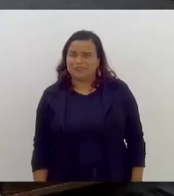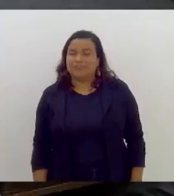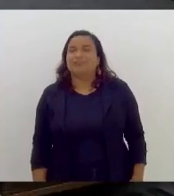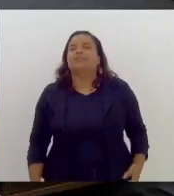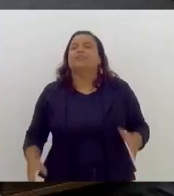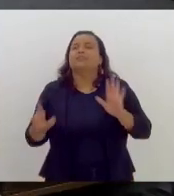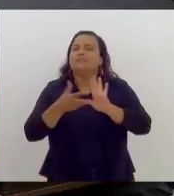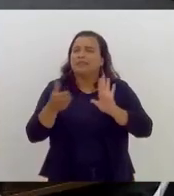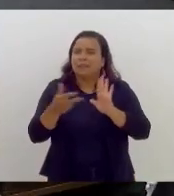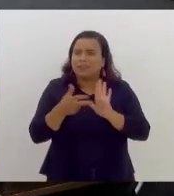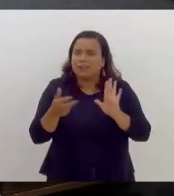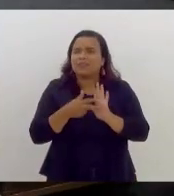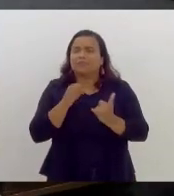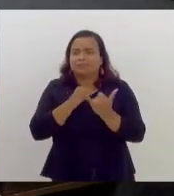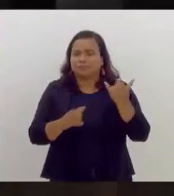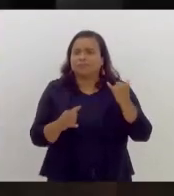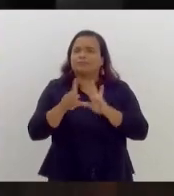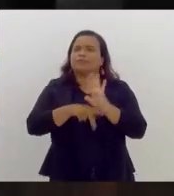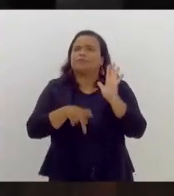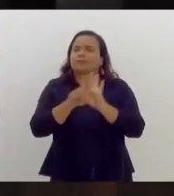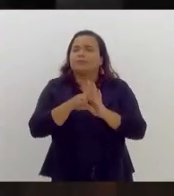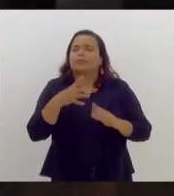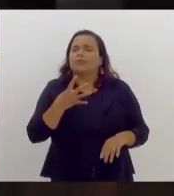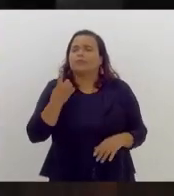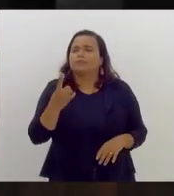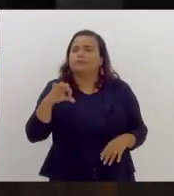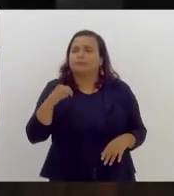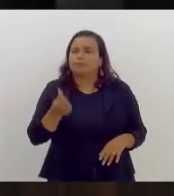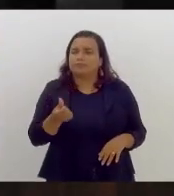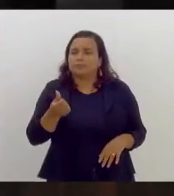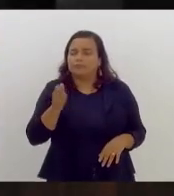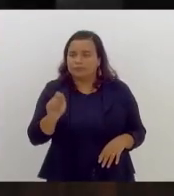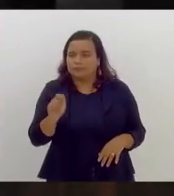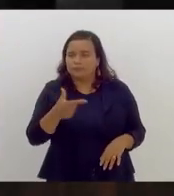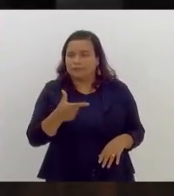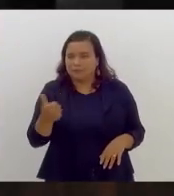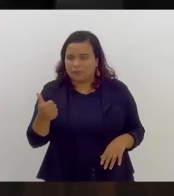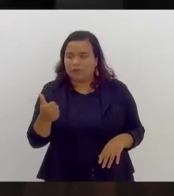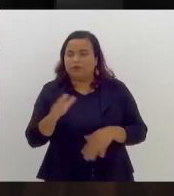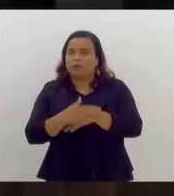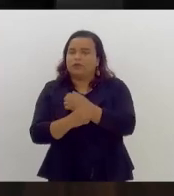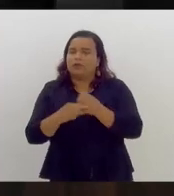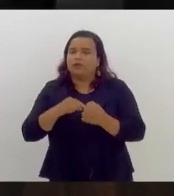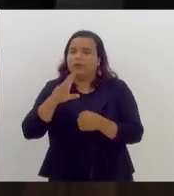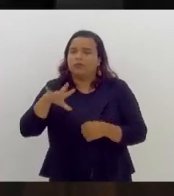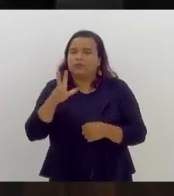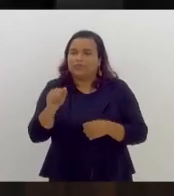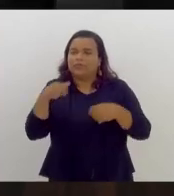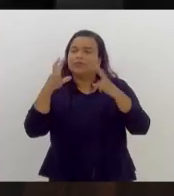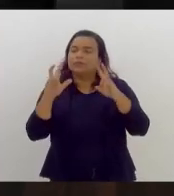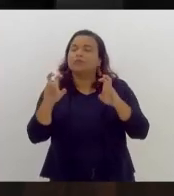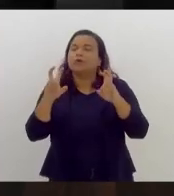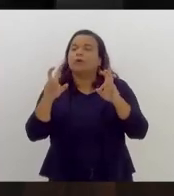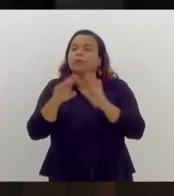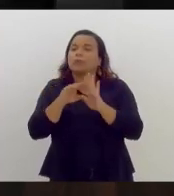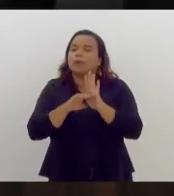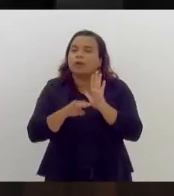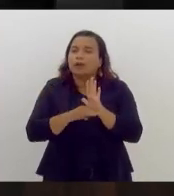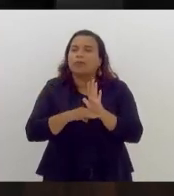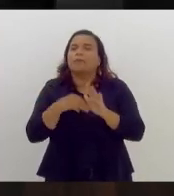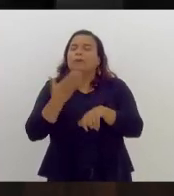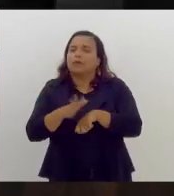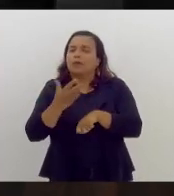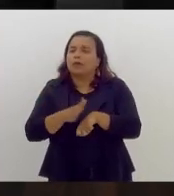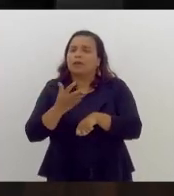Veto parcial aposto ao projeto de lei 4196-A de 21, de autoria da deputada Lucinha, que dispõe sobre o programa de capacitação Horta Acolhedora